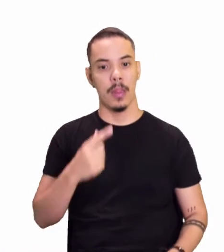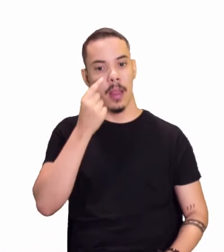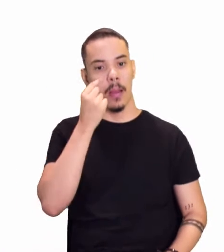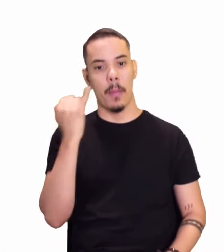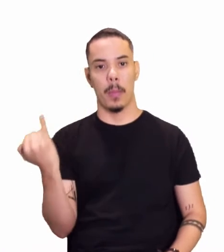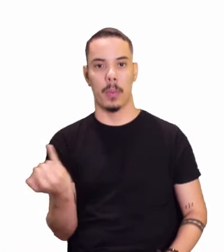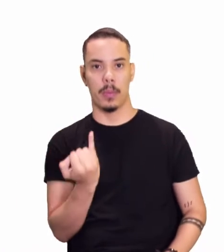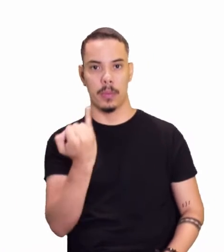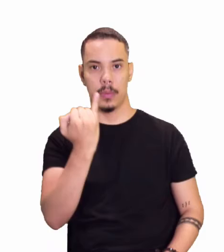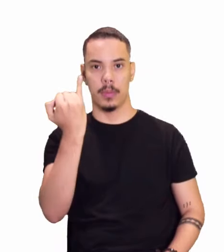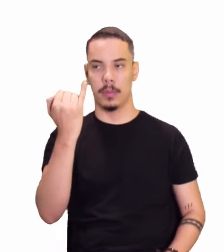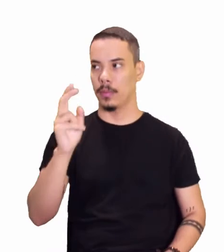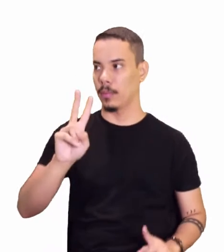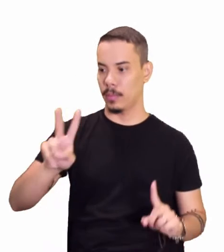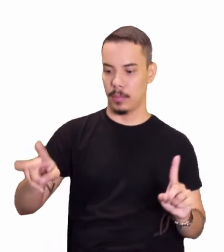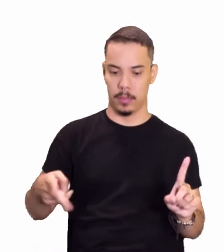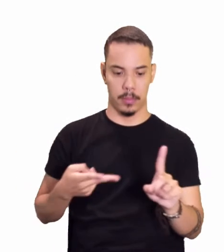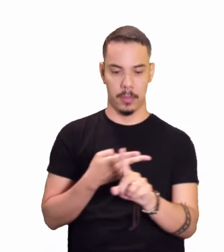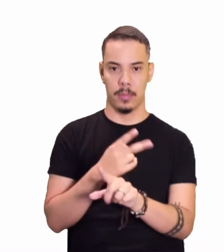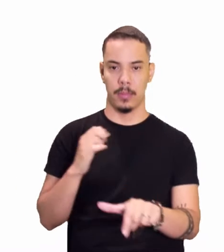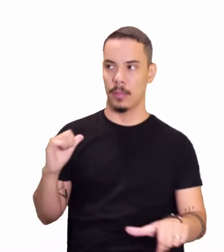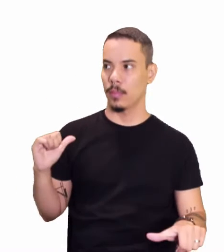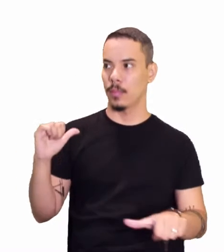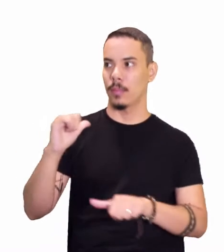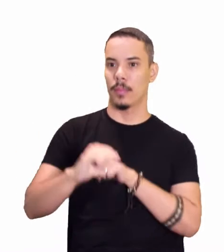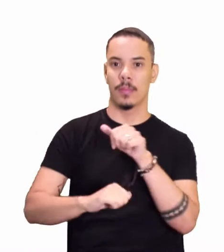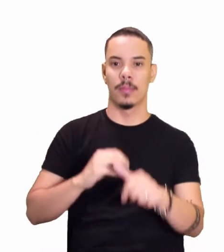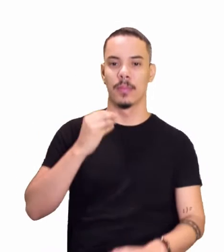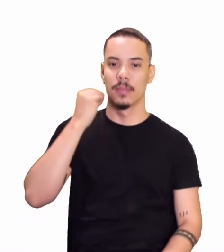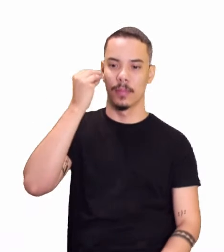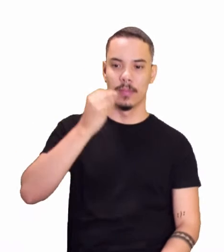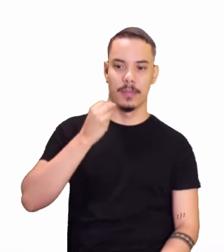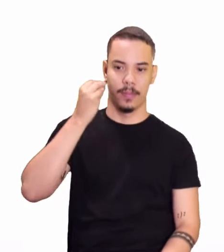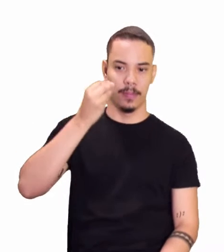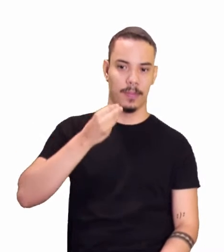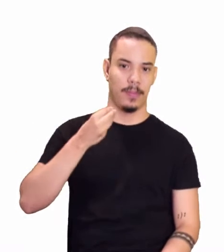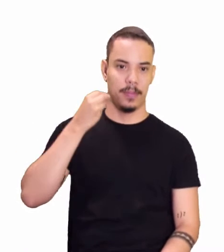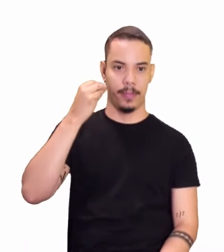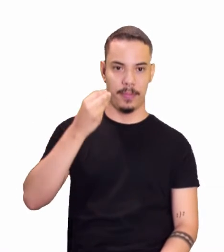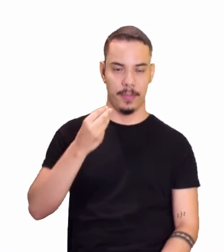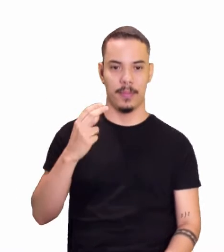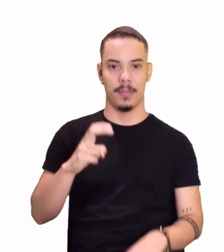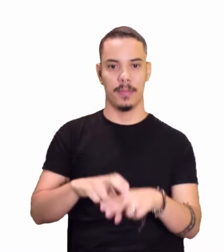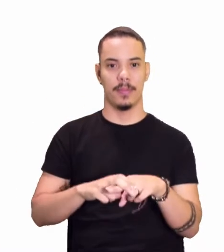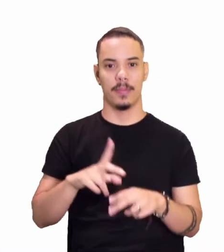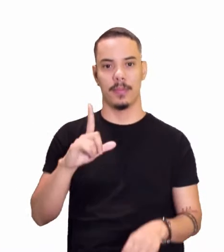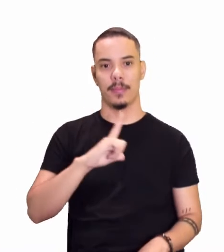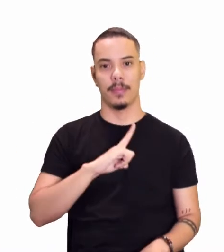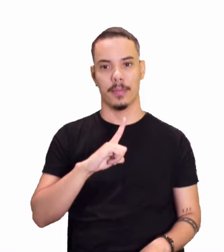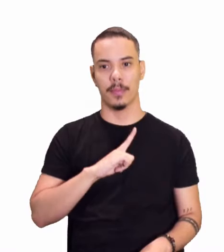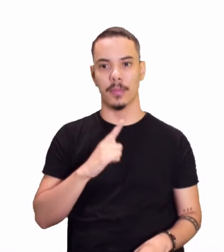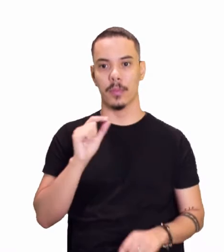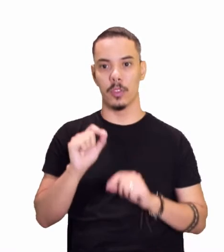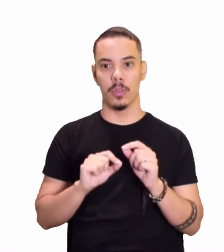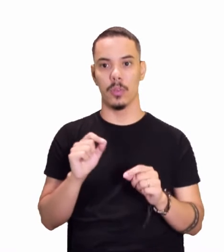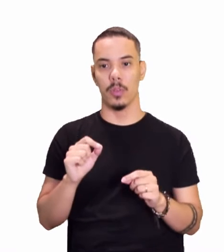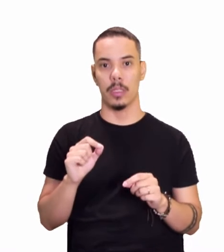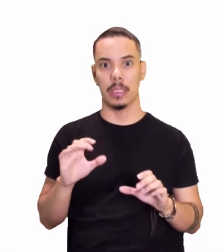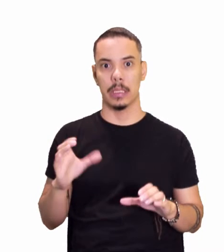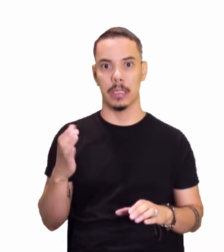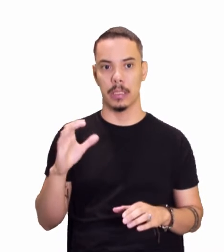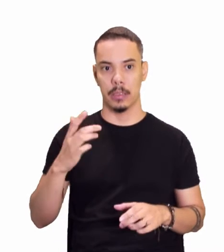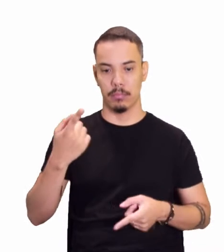importante momento de transição, importante momento da experiência, certo? Nós vamos ter grande avanço